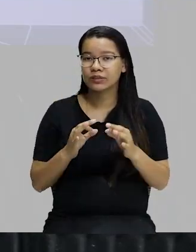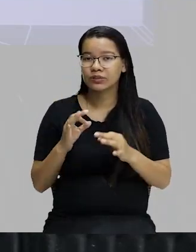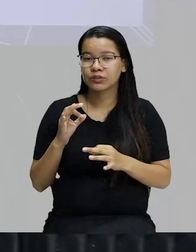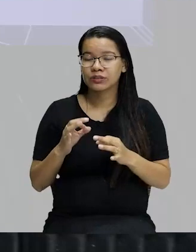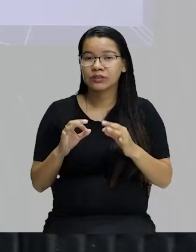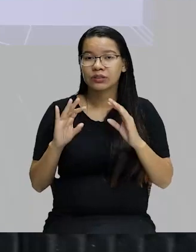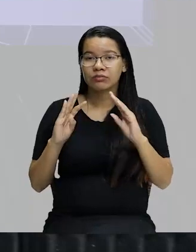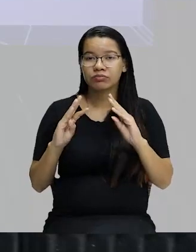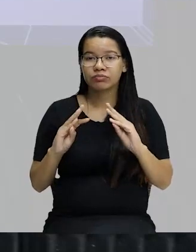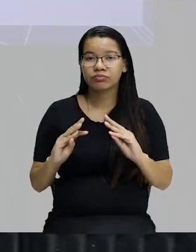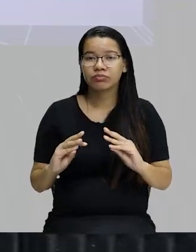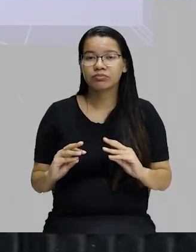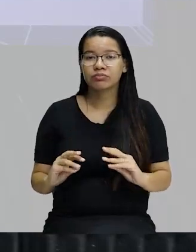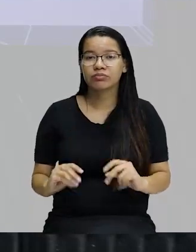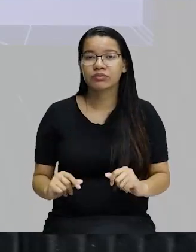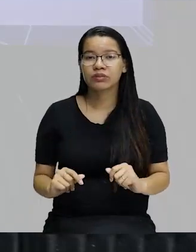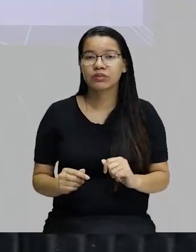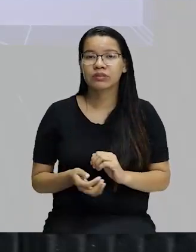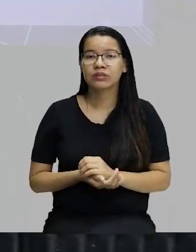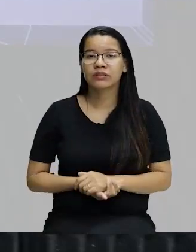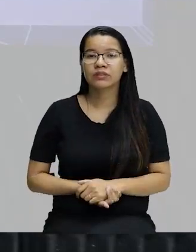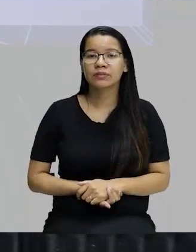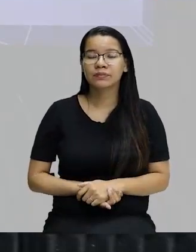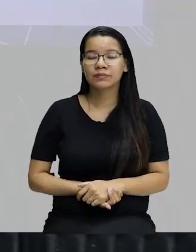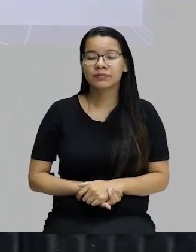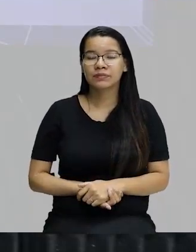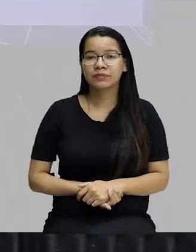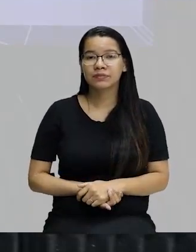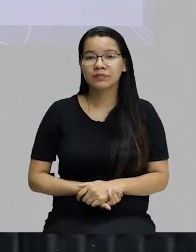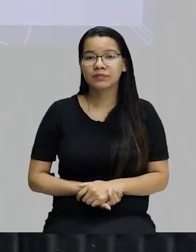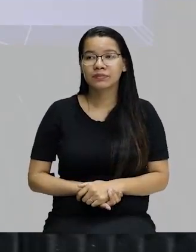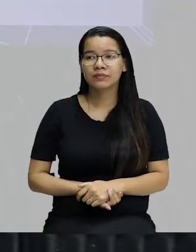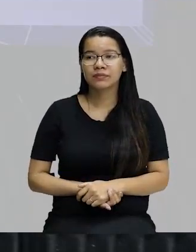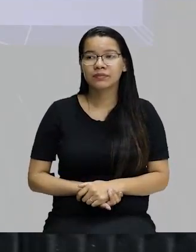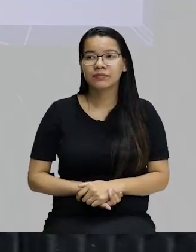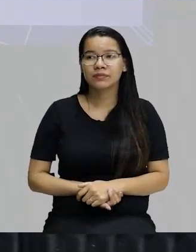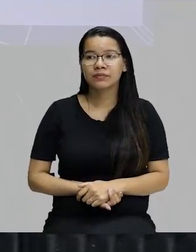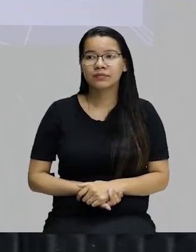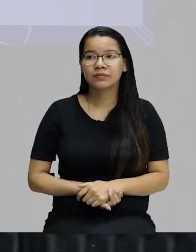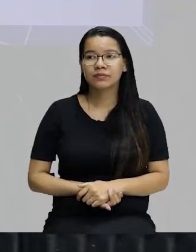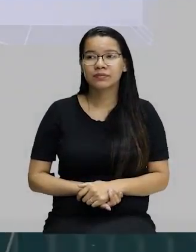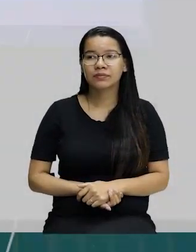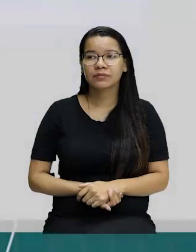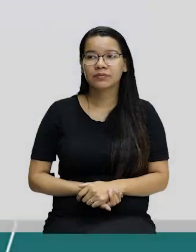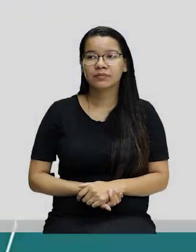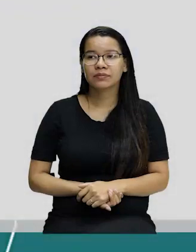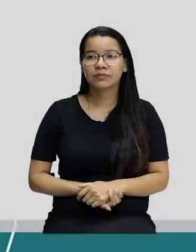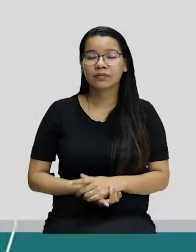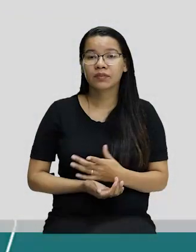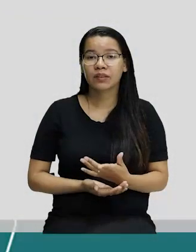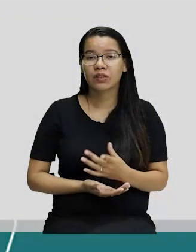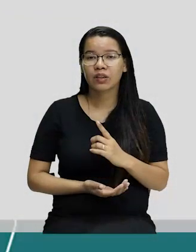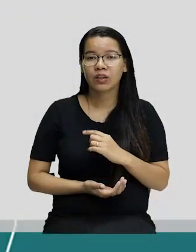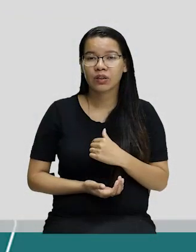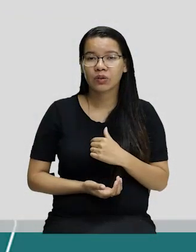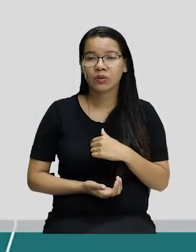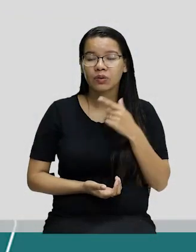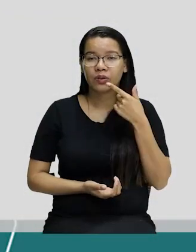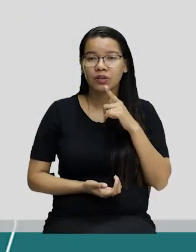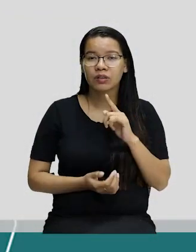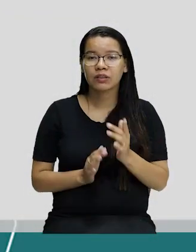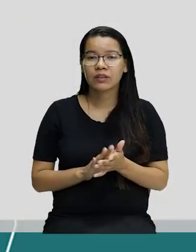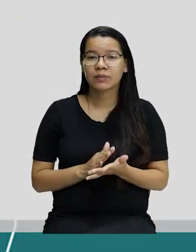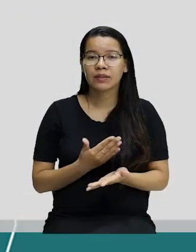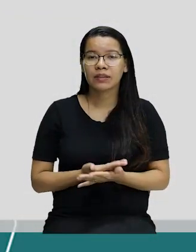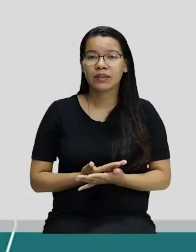justamente reduzir ou queimar as calorias. Burn é o verbo queimar. Então, eu consigo interpretar a partir